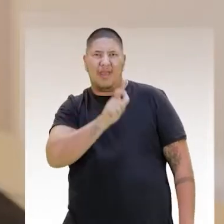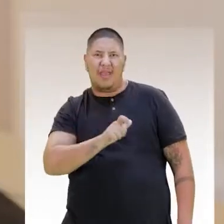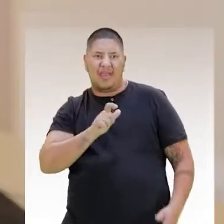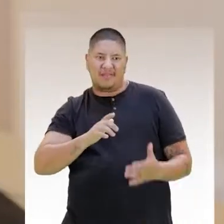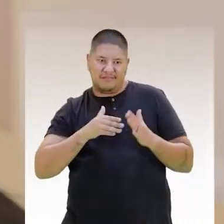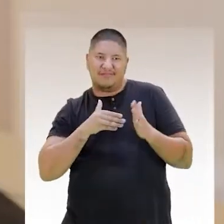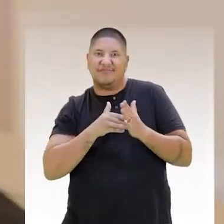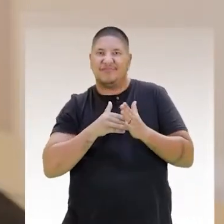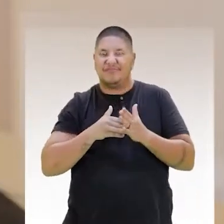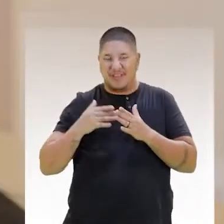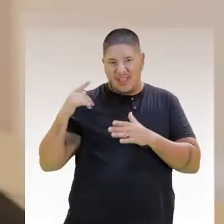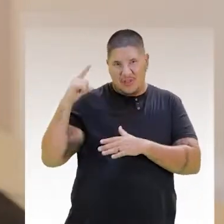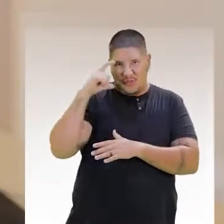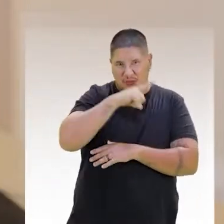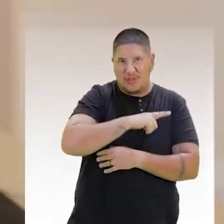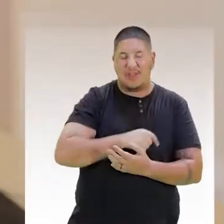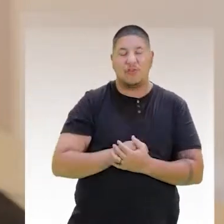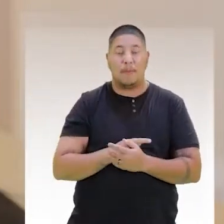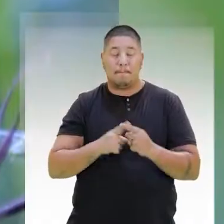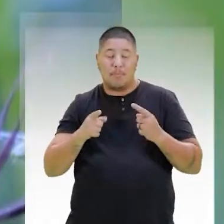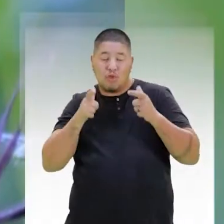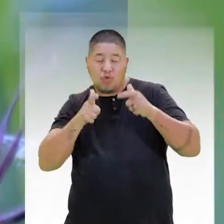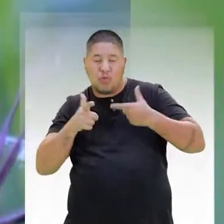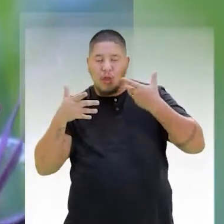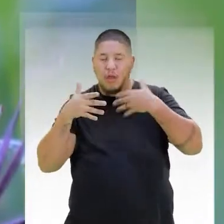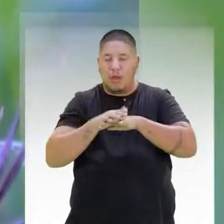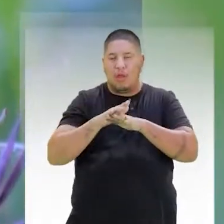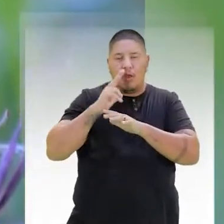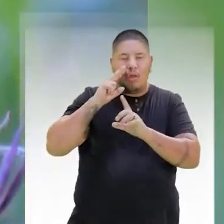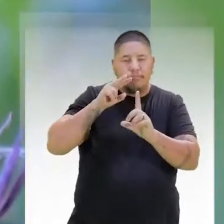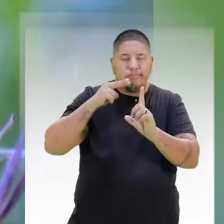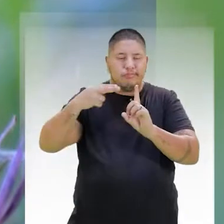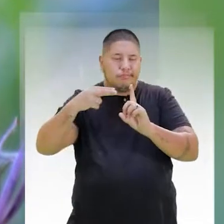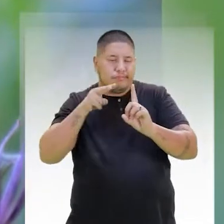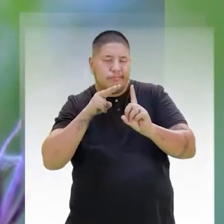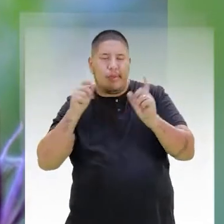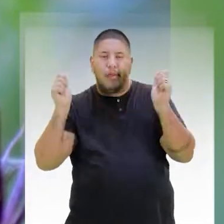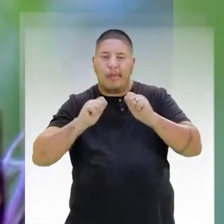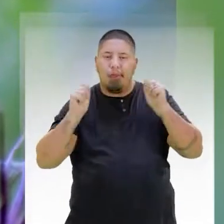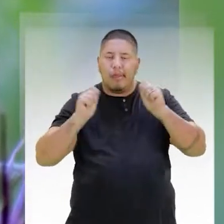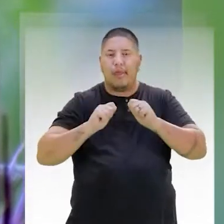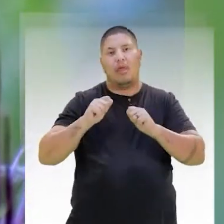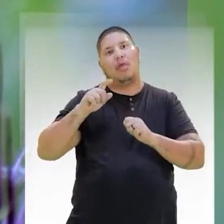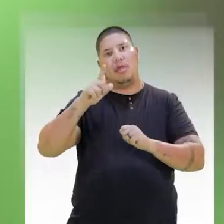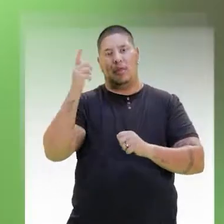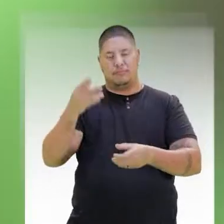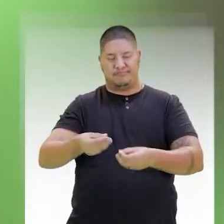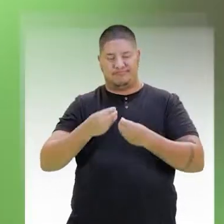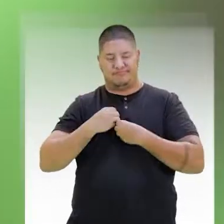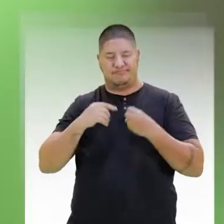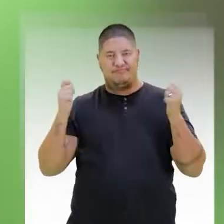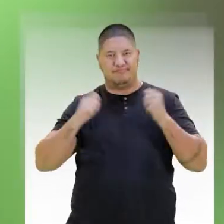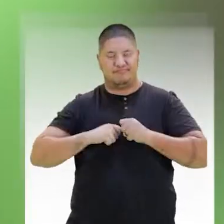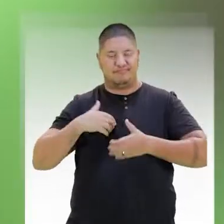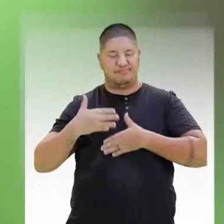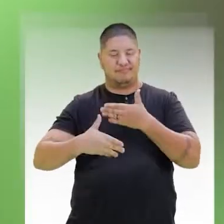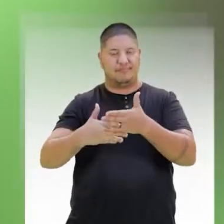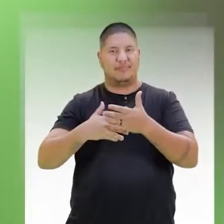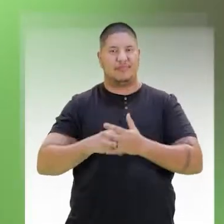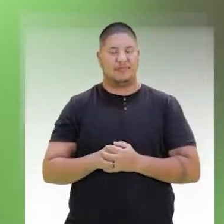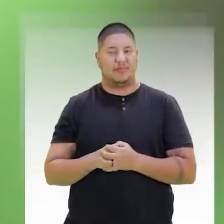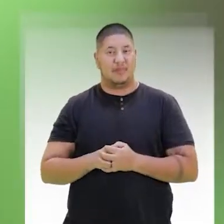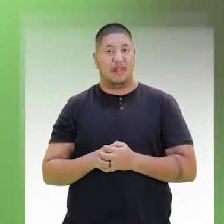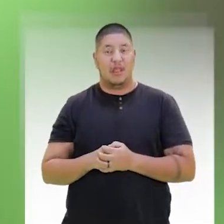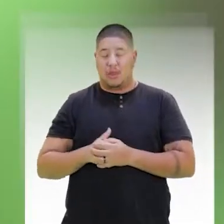a mais, mas um ambiente inclusivo, aliado ao seu empenho individual, permitiu que ela desenvolvesse suas potencialidades.